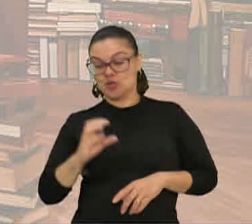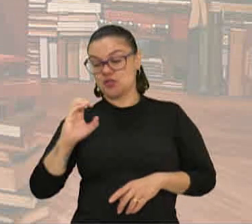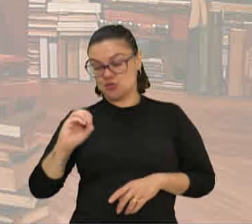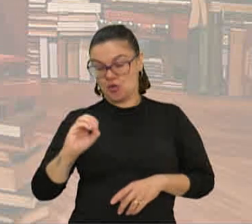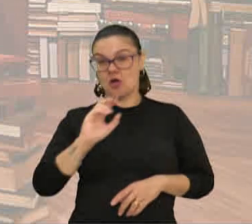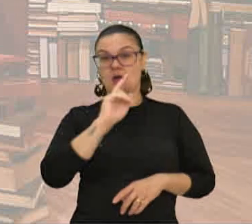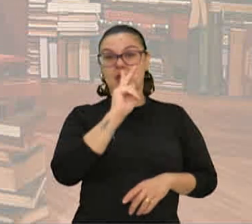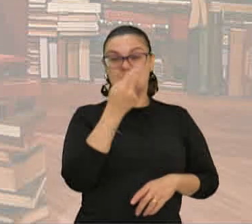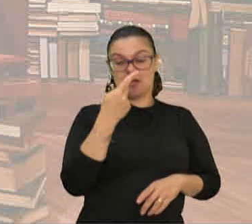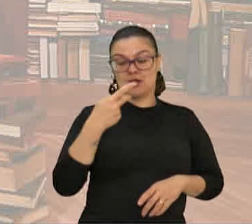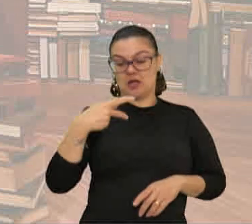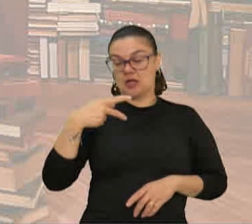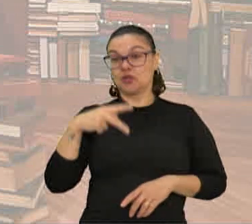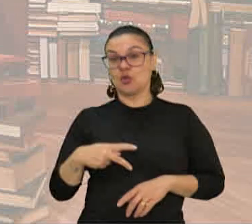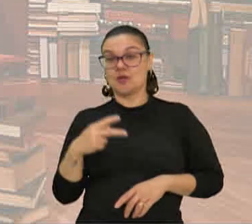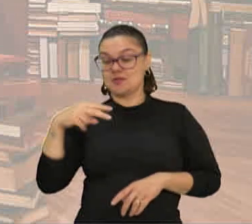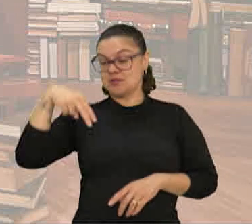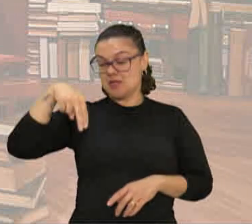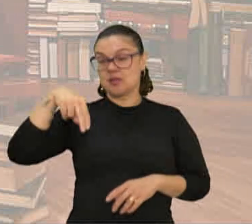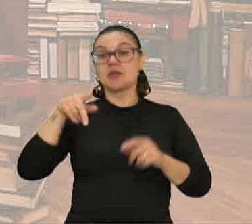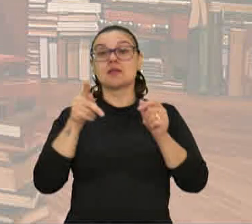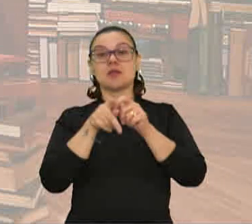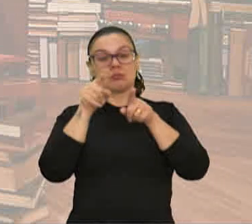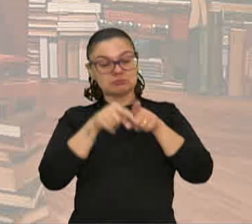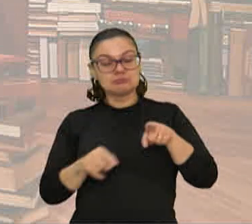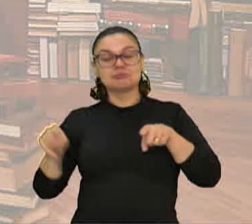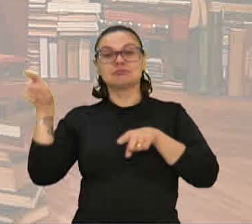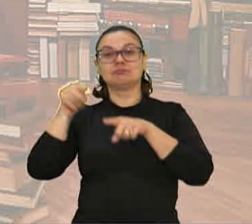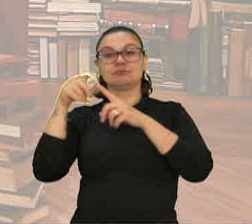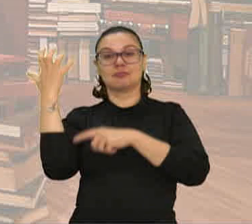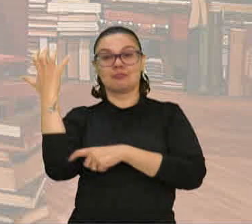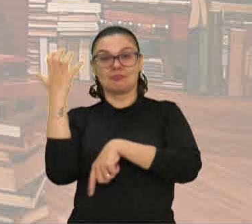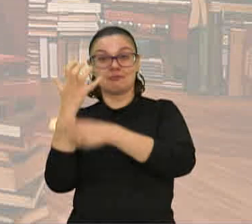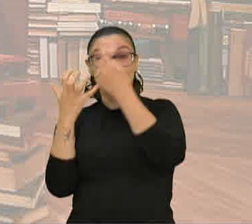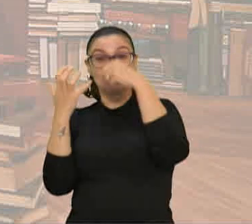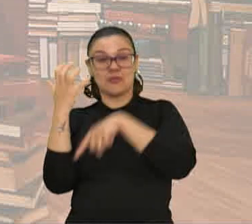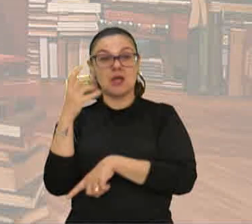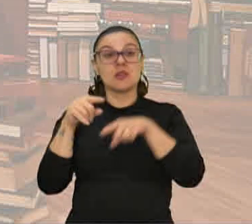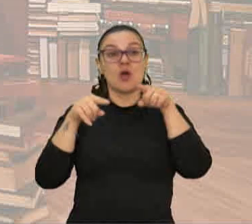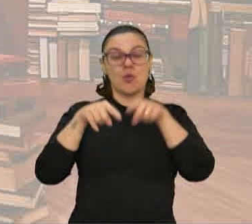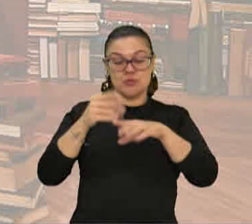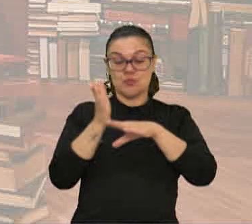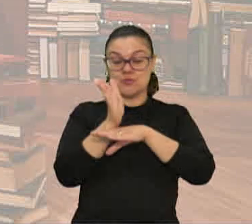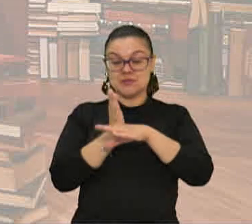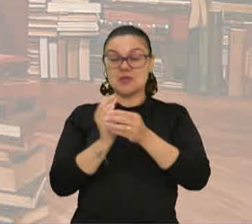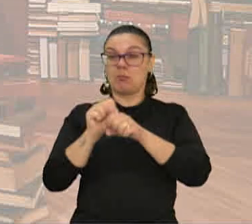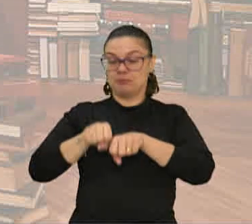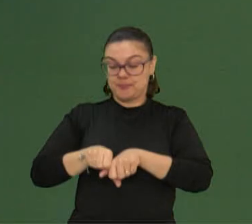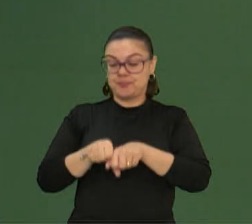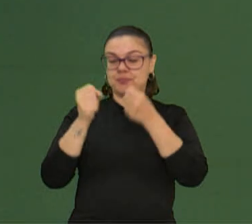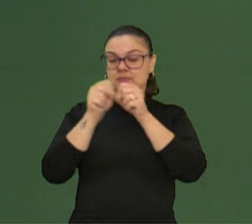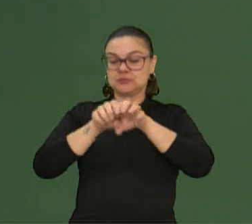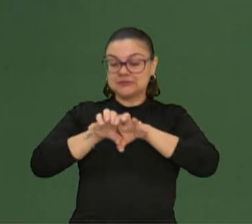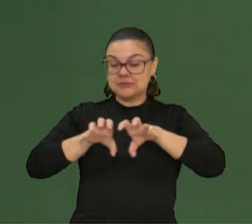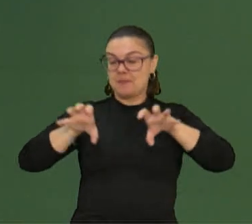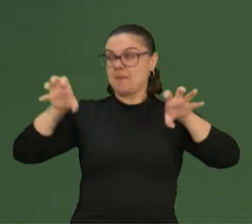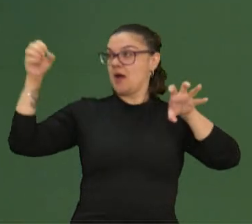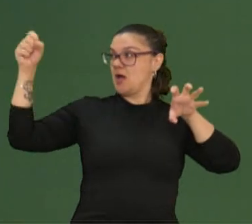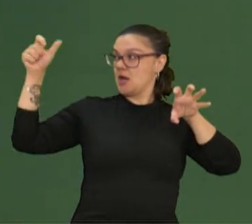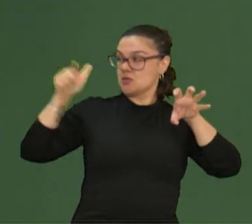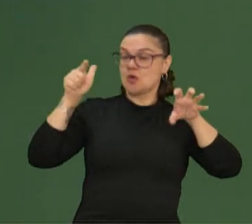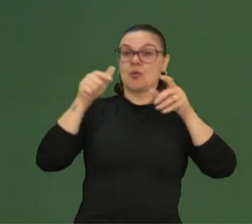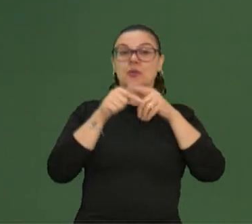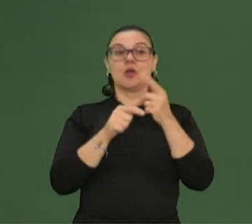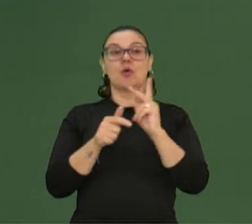na época que entravam na fotossíntese. E que isso daqui quebra pela luz. Esse hidrogênio passa para o